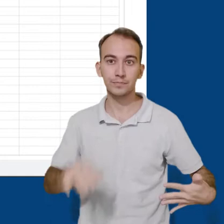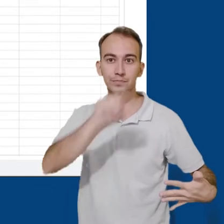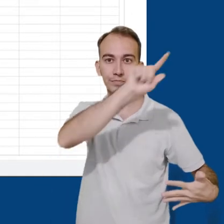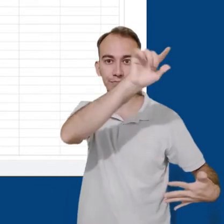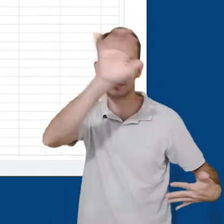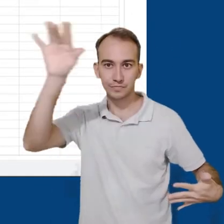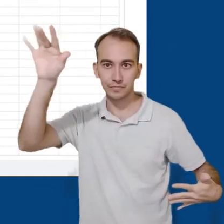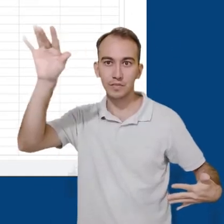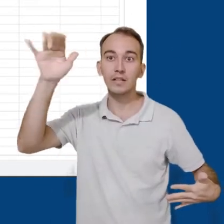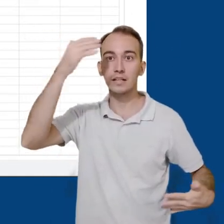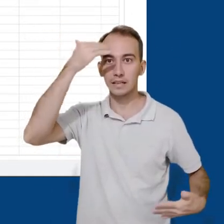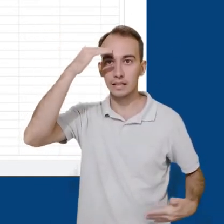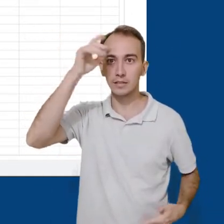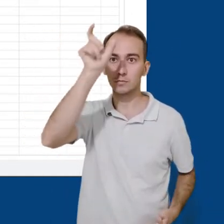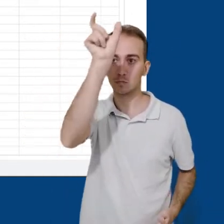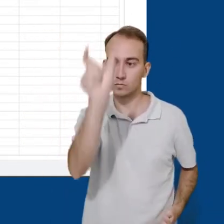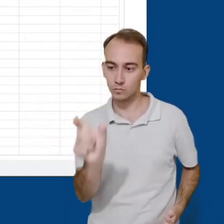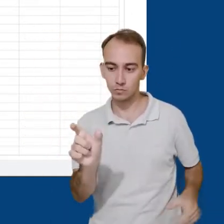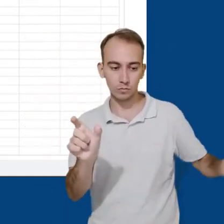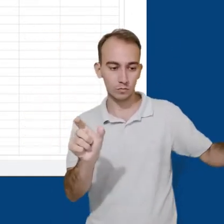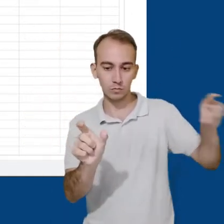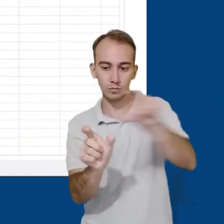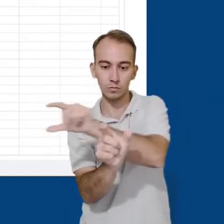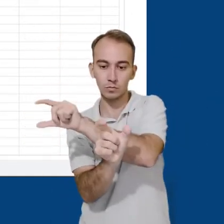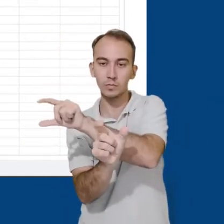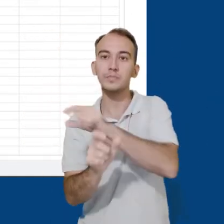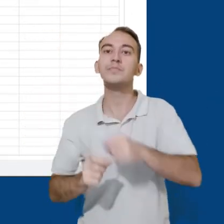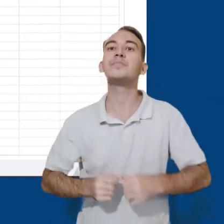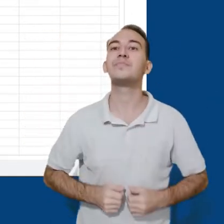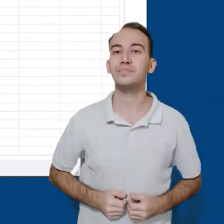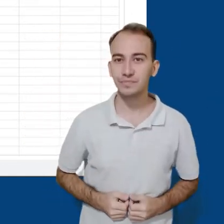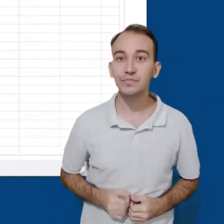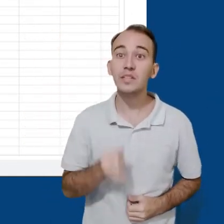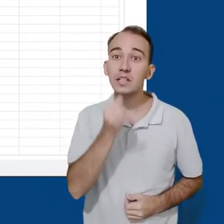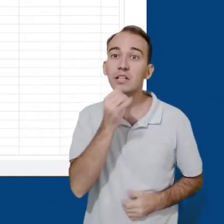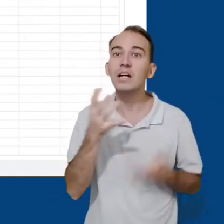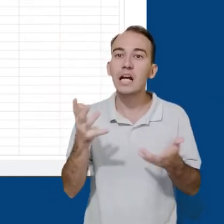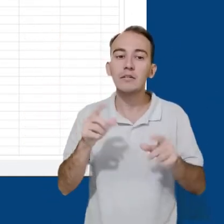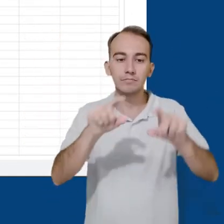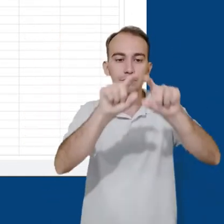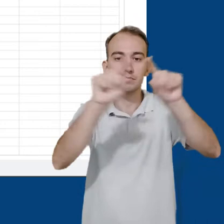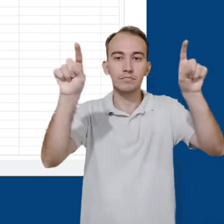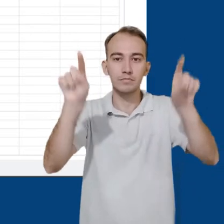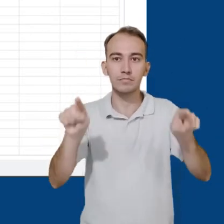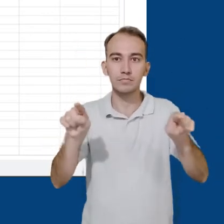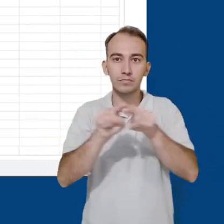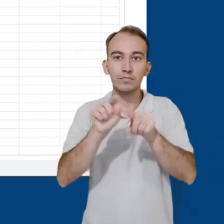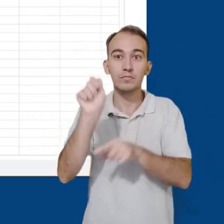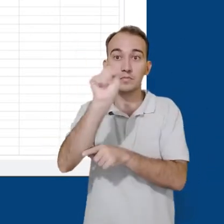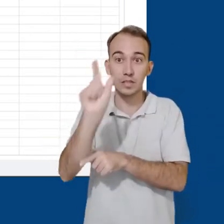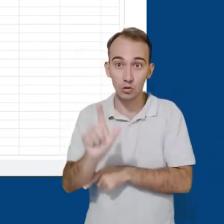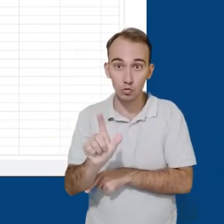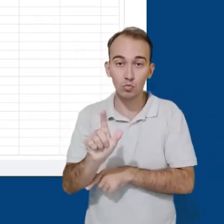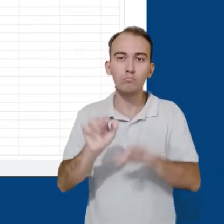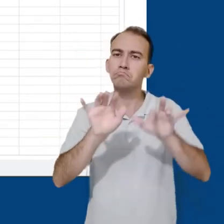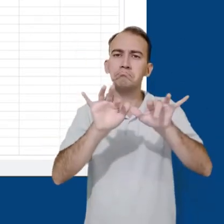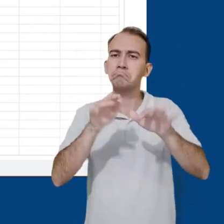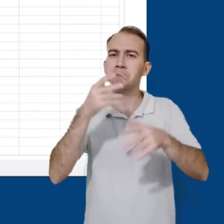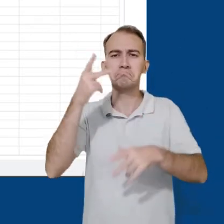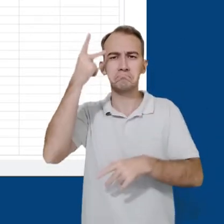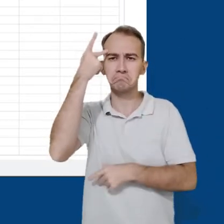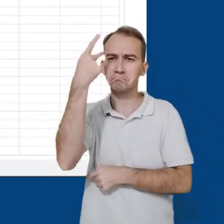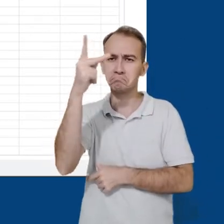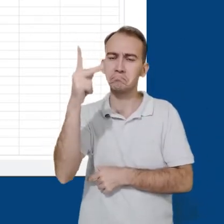básicas do google planilhas para de dar a planilha basta selecionar as células que deseja editar e escrever algo para pagar o